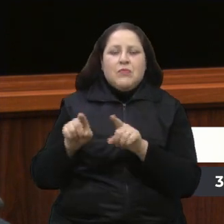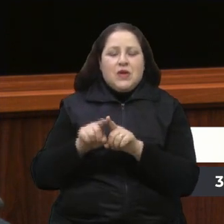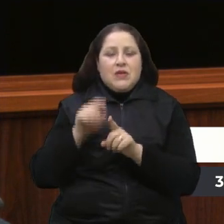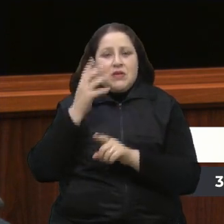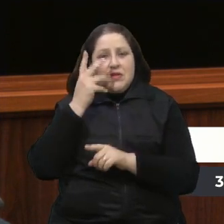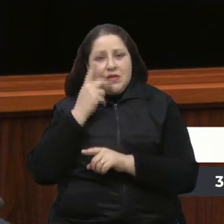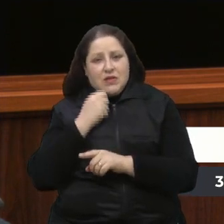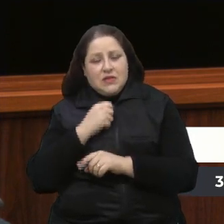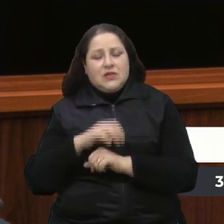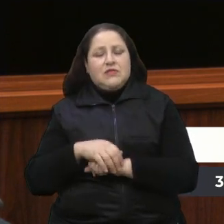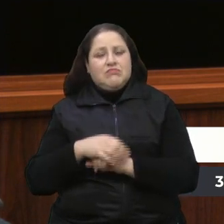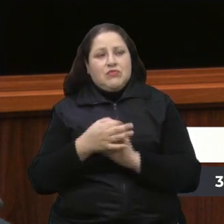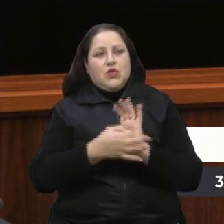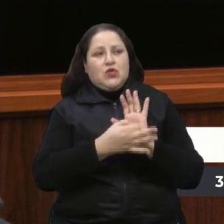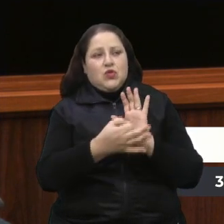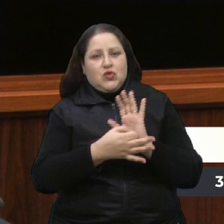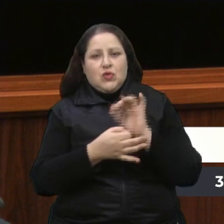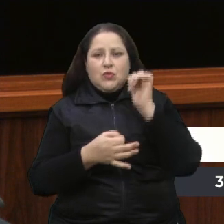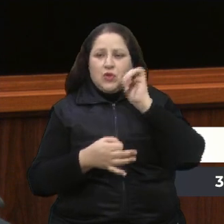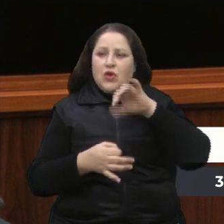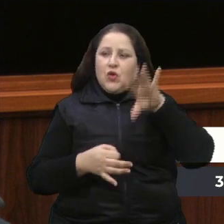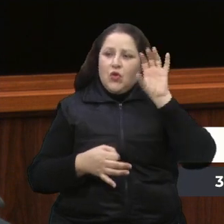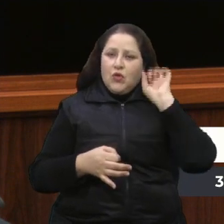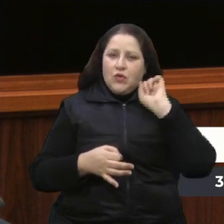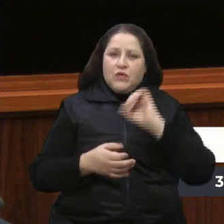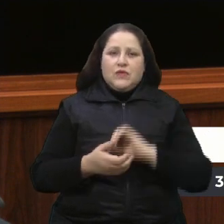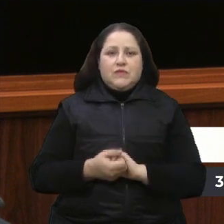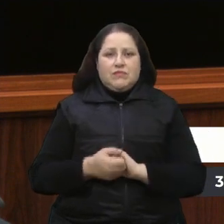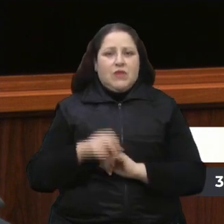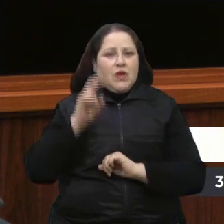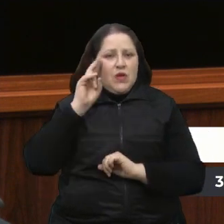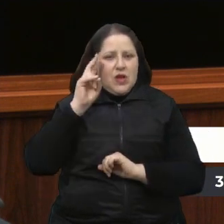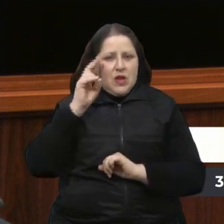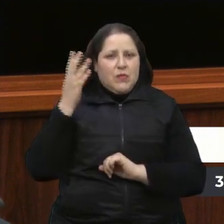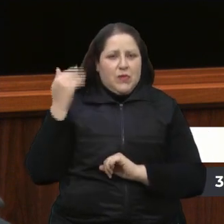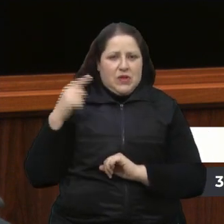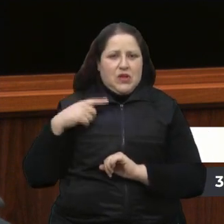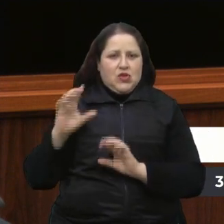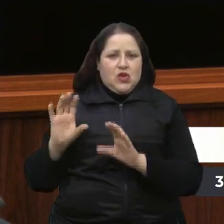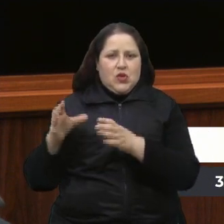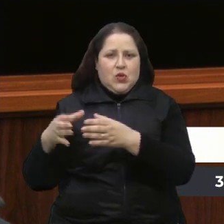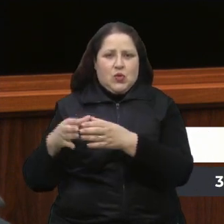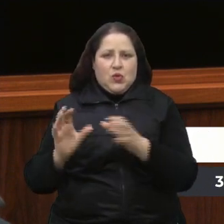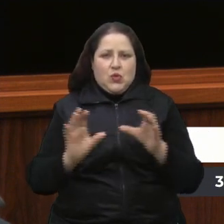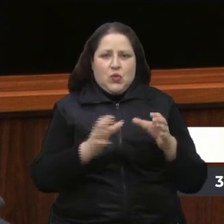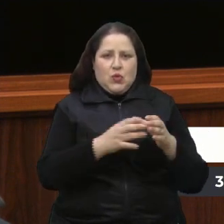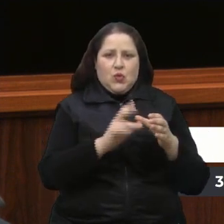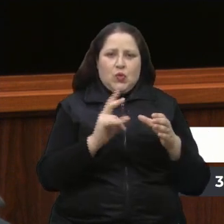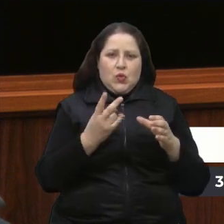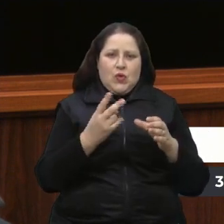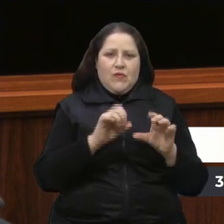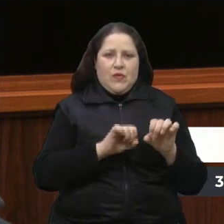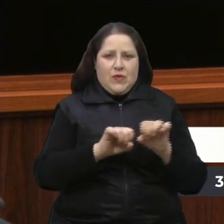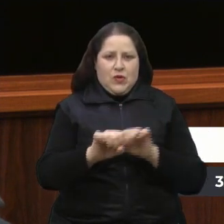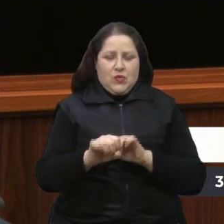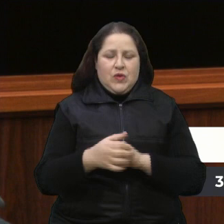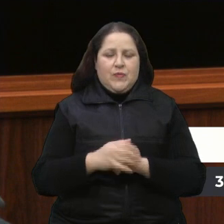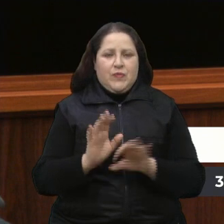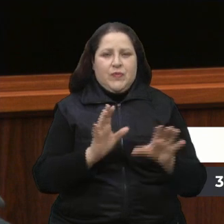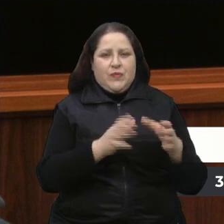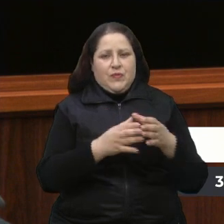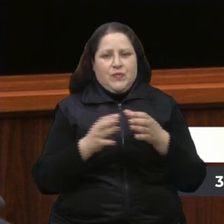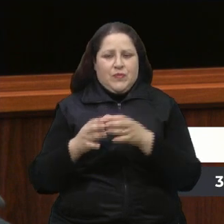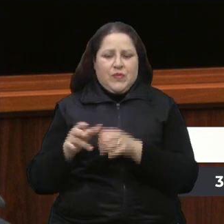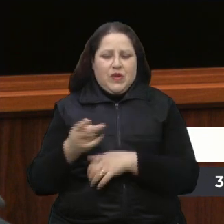sugestões eu Eu lembro que os as duas turminhas que tinham na formatura eram duas turmas